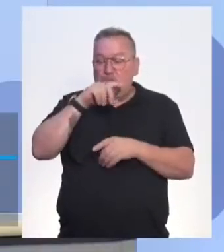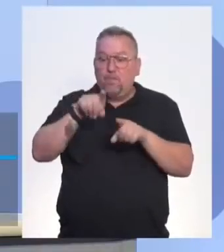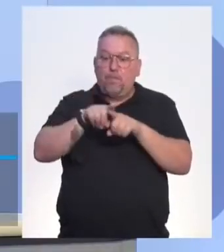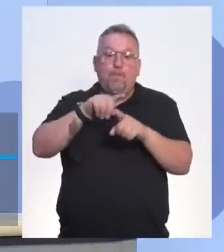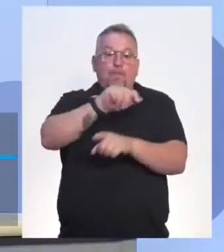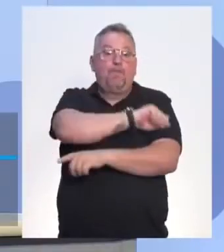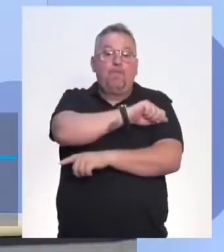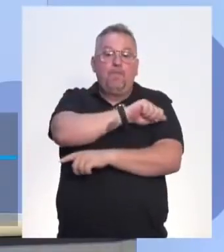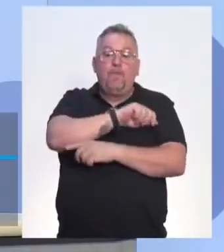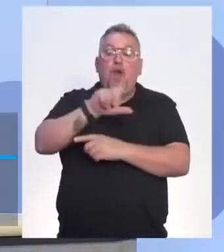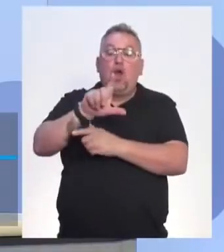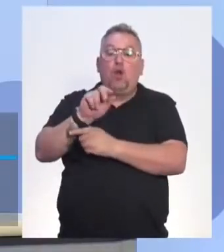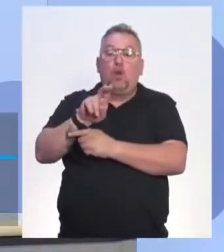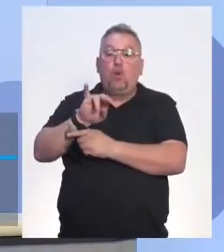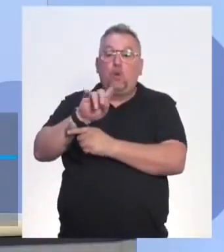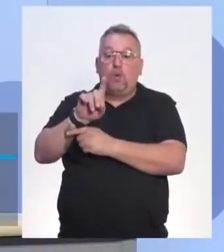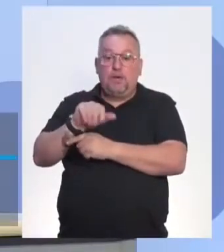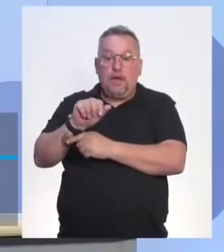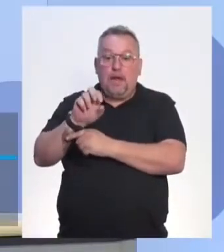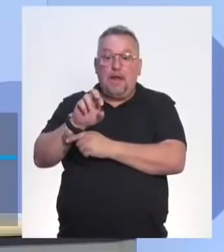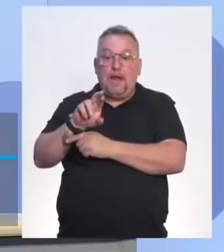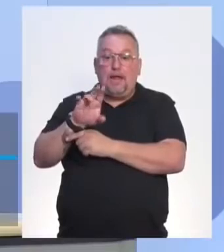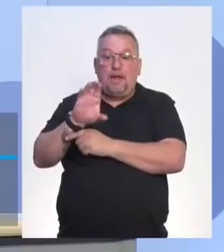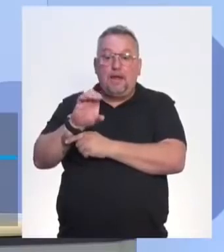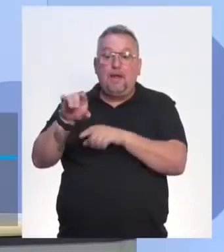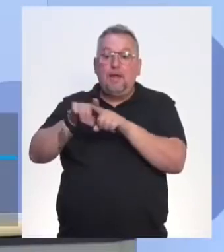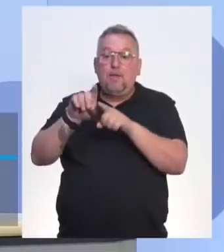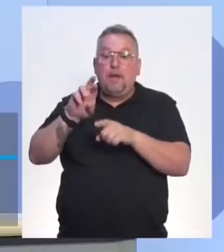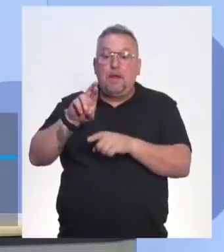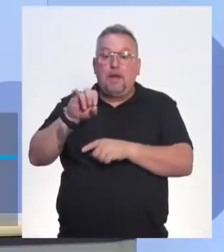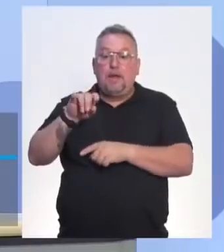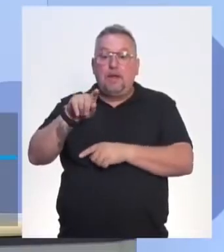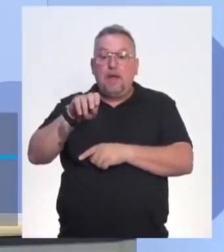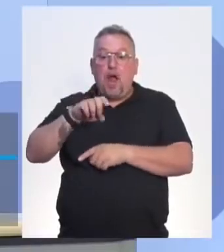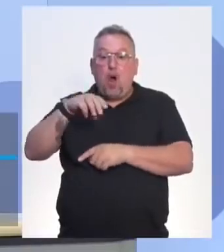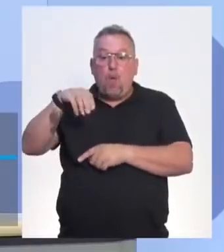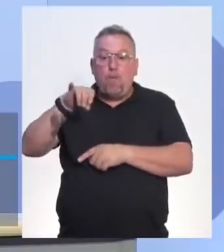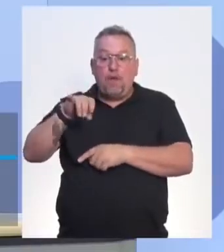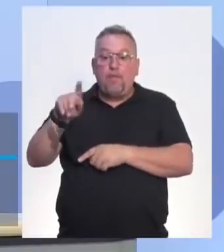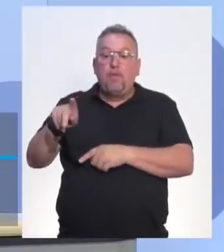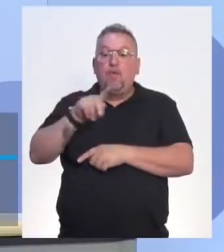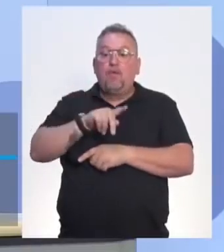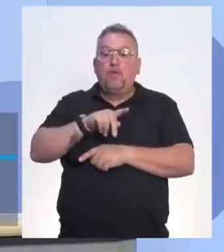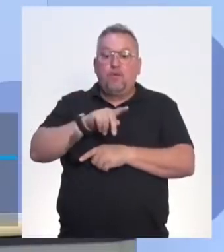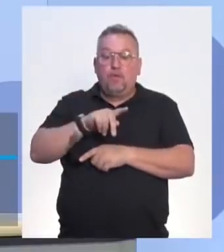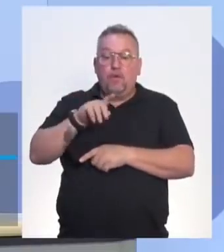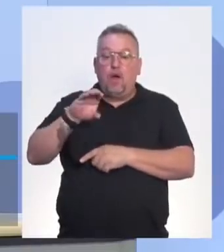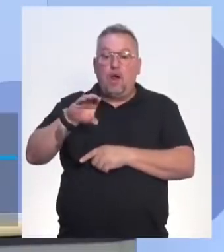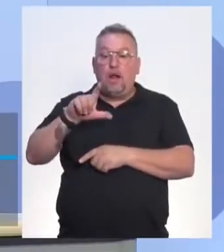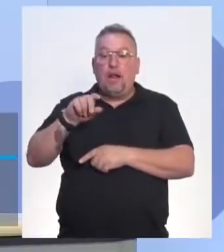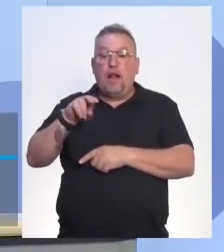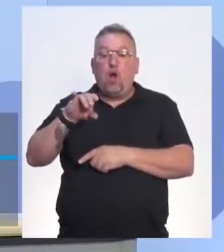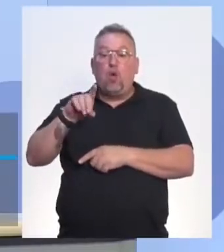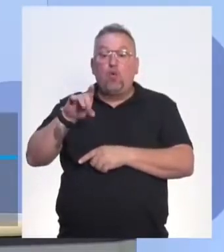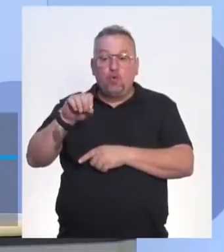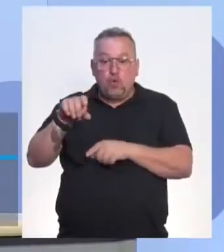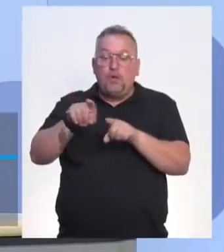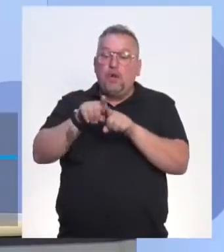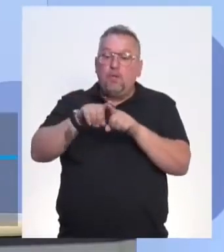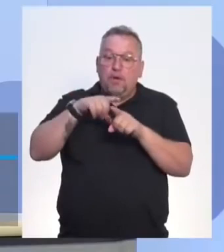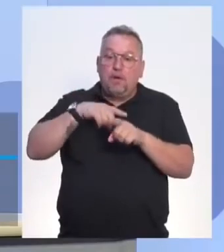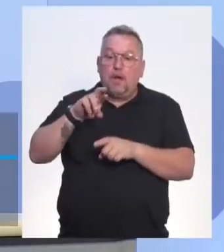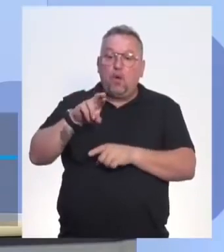alunas a Luísa, o Eric e o Riquelme, alunos do professor Cláudio. E temos